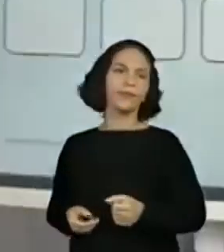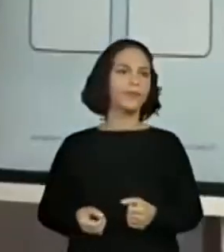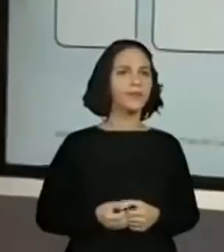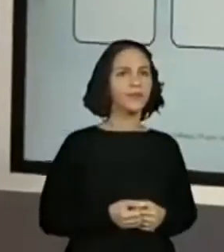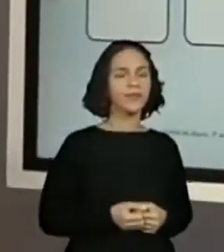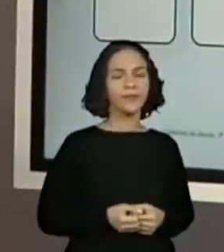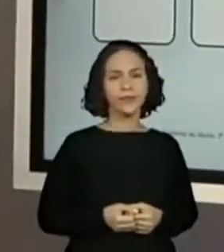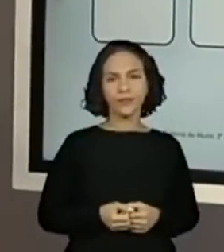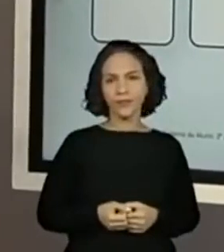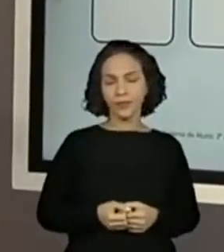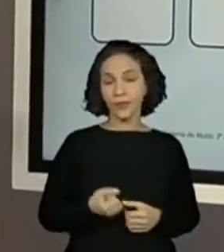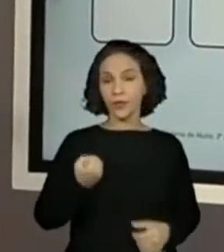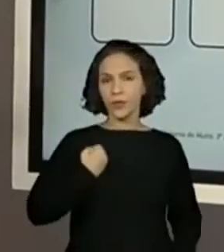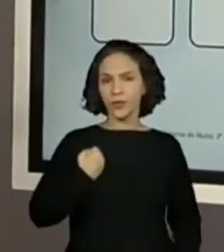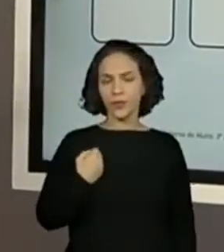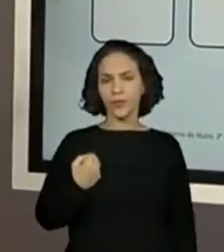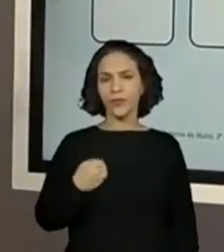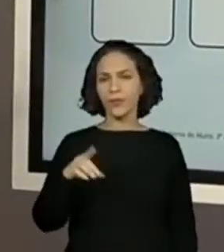O número é